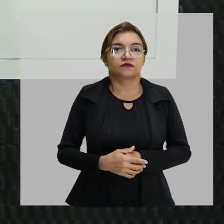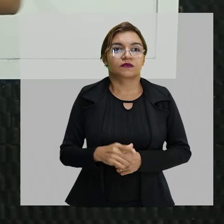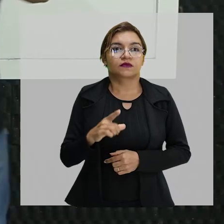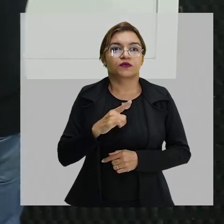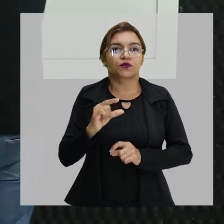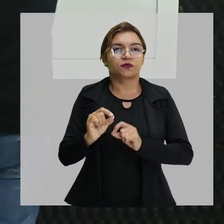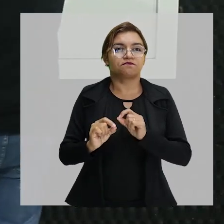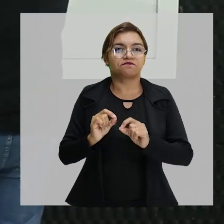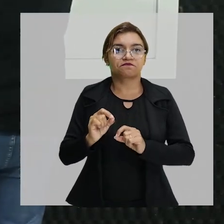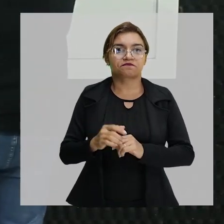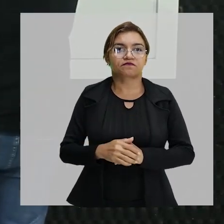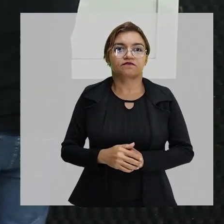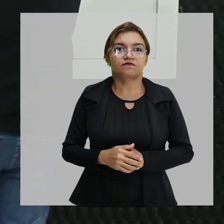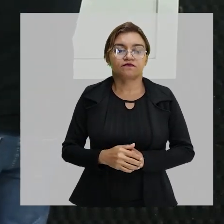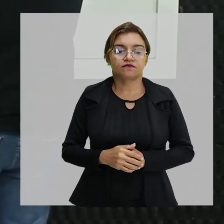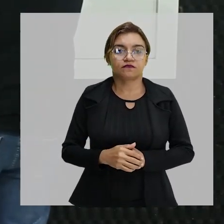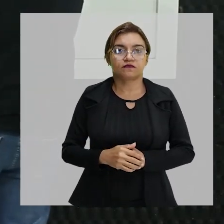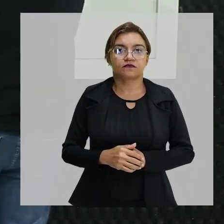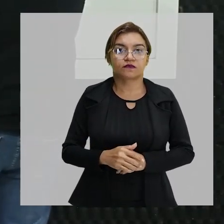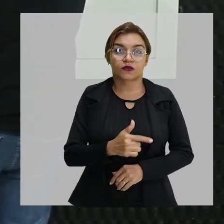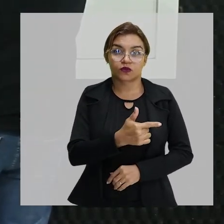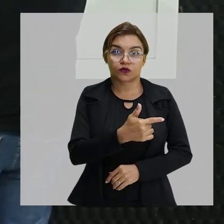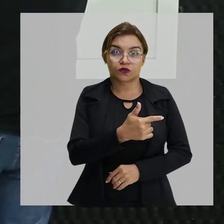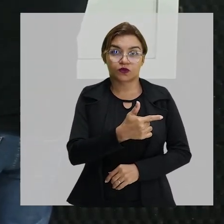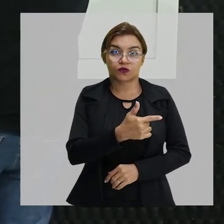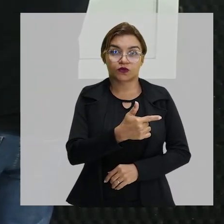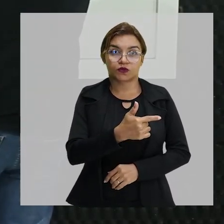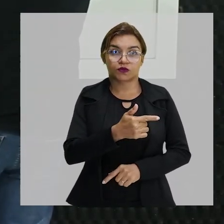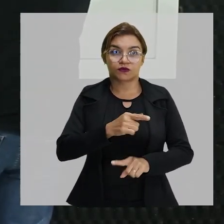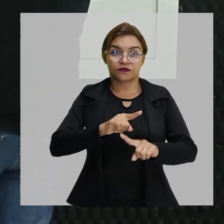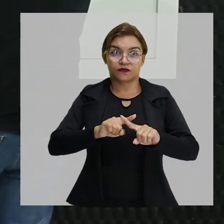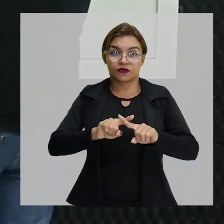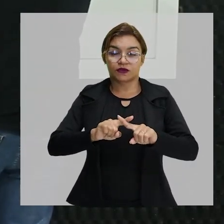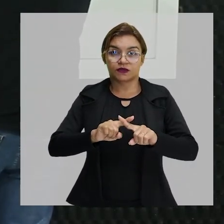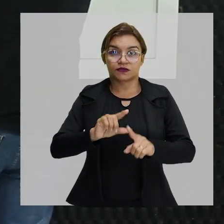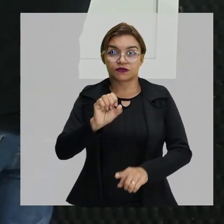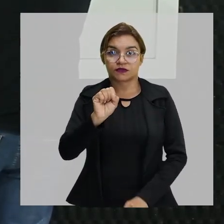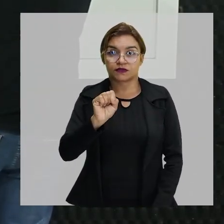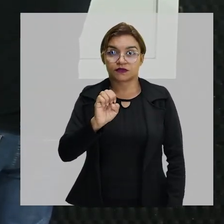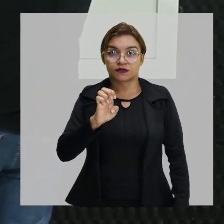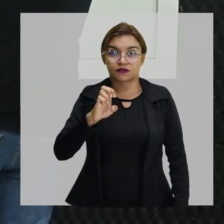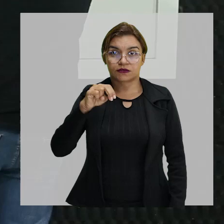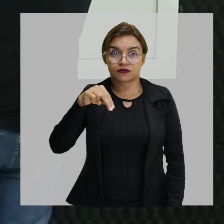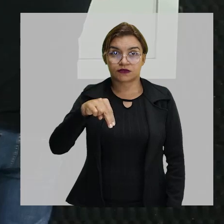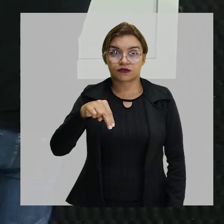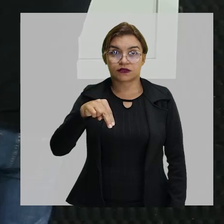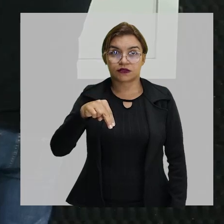ter aqui 2 vezes o seno de 20 graus